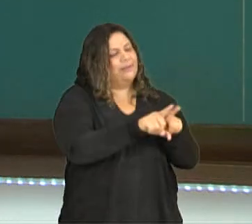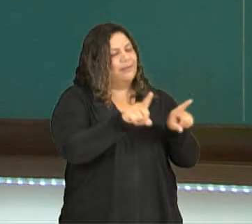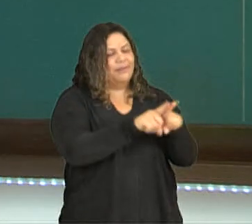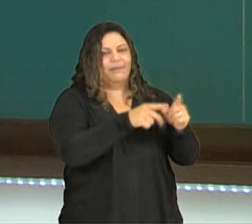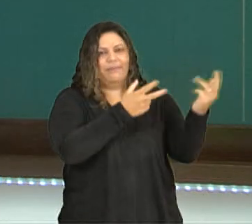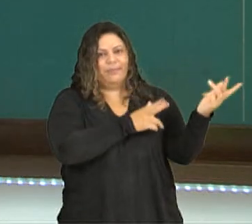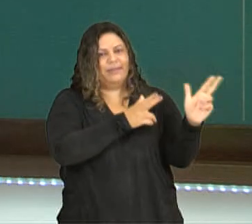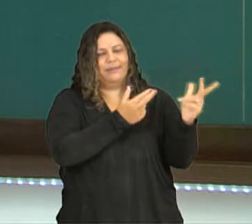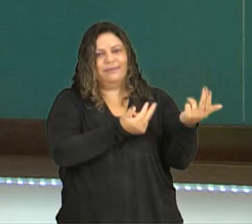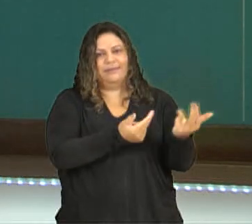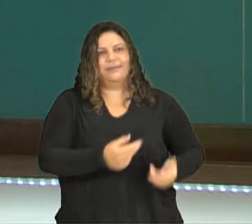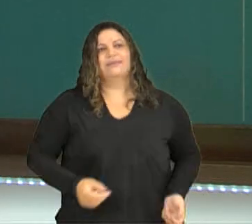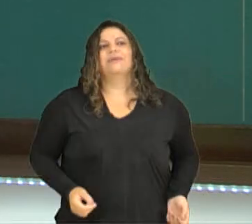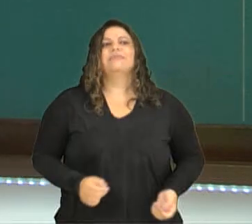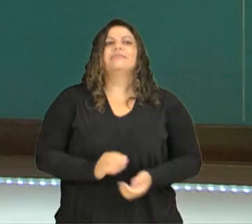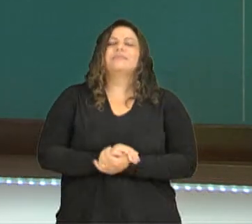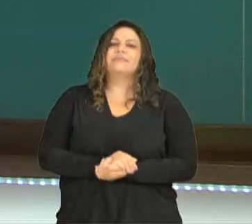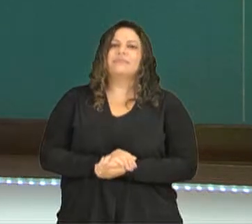ocasiões.